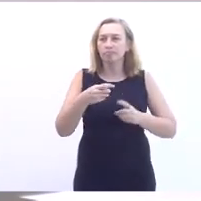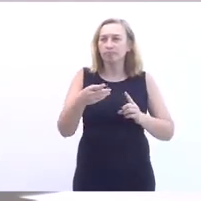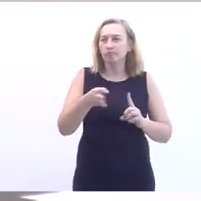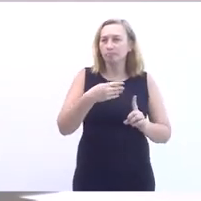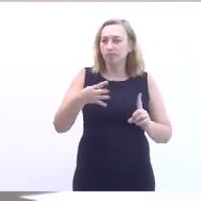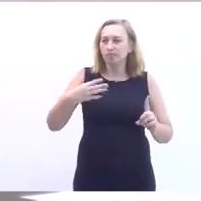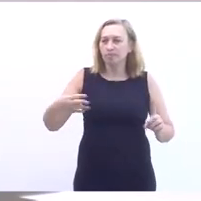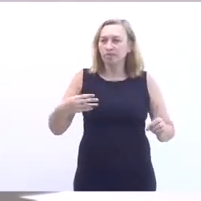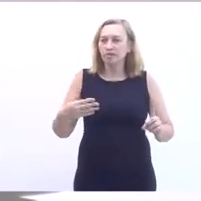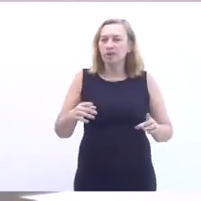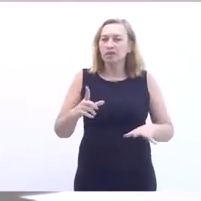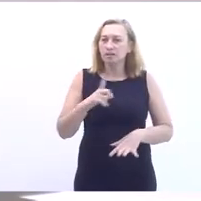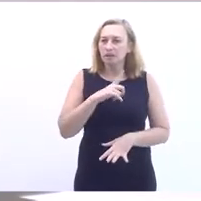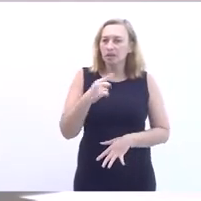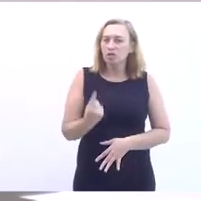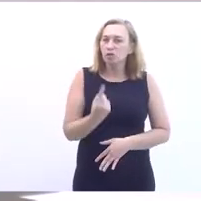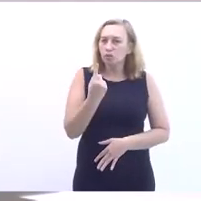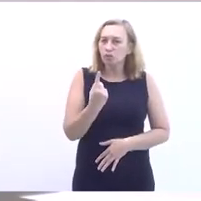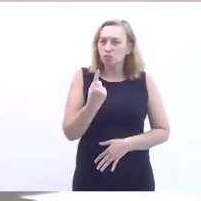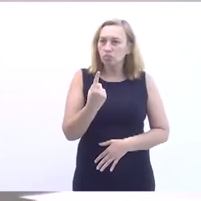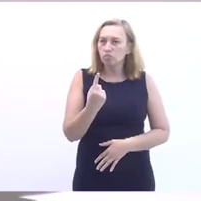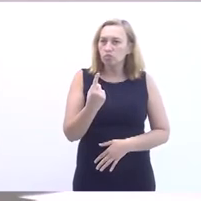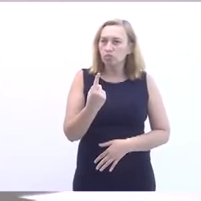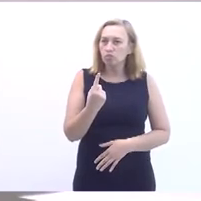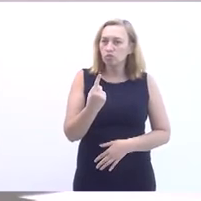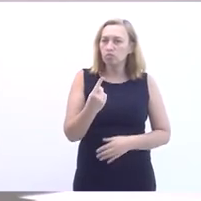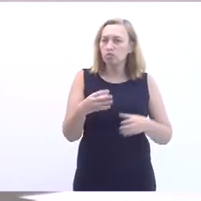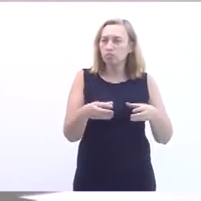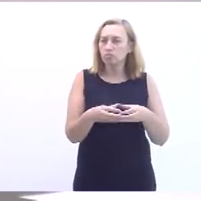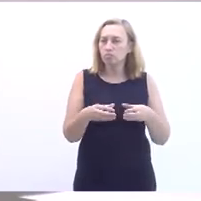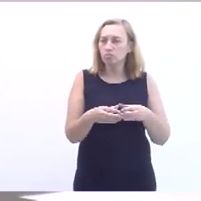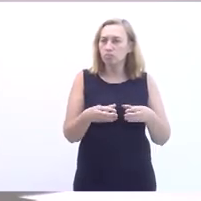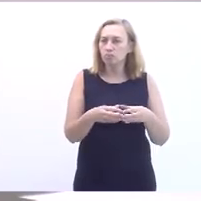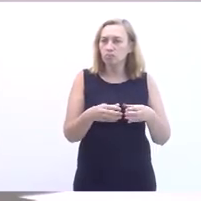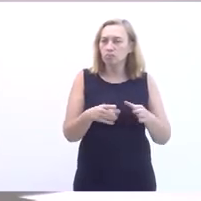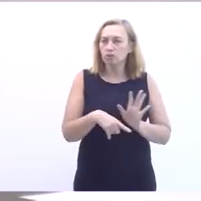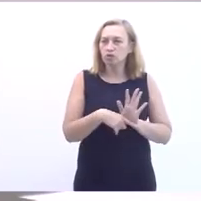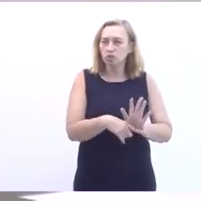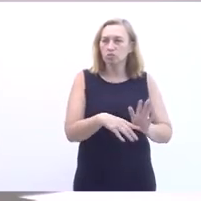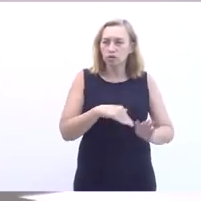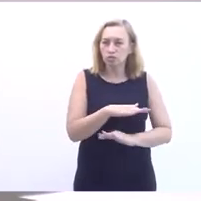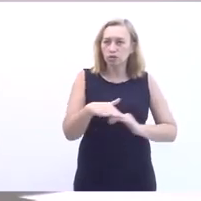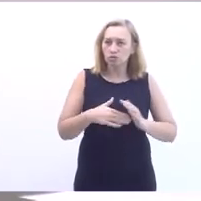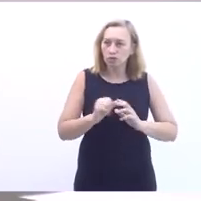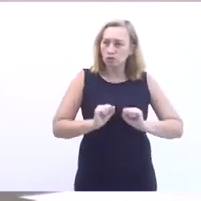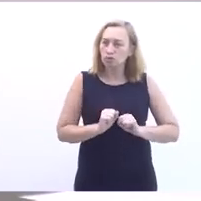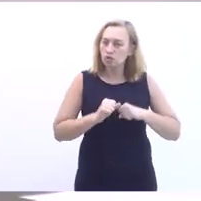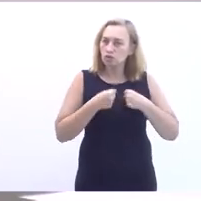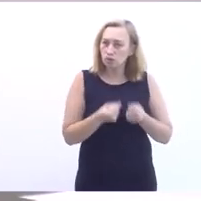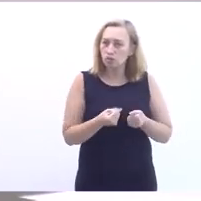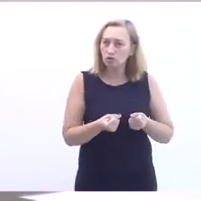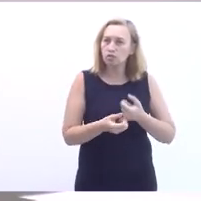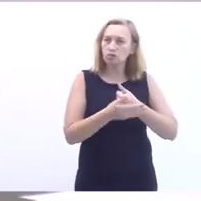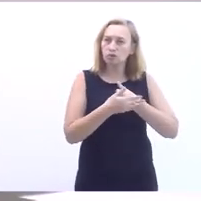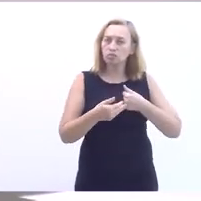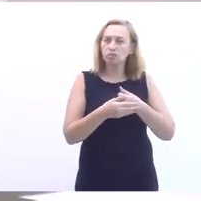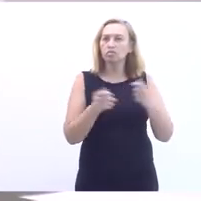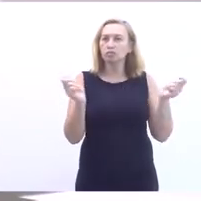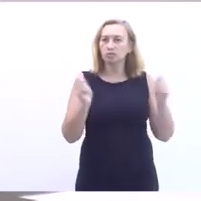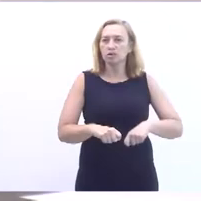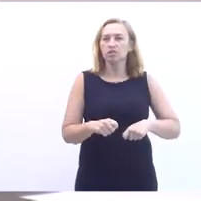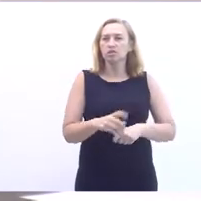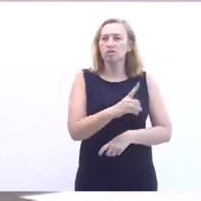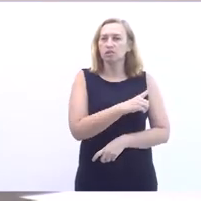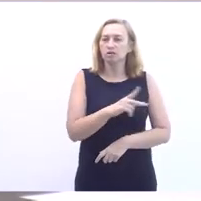tem uma entidade de compra todas as brigas da sociedade civil com empenho carinho e competência